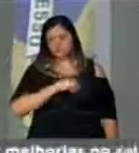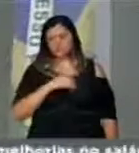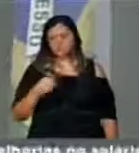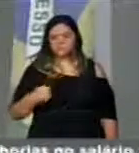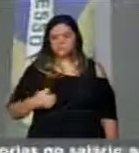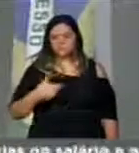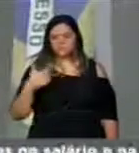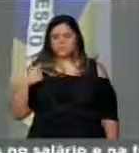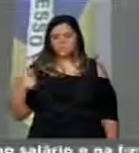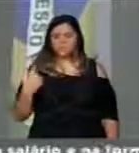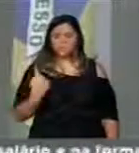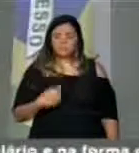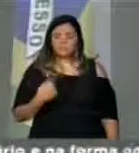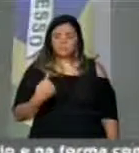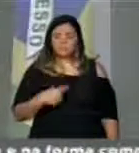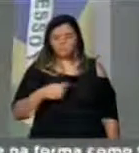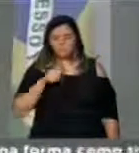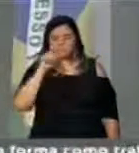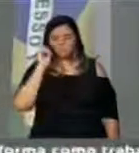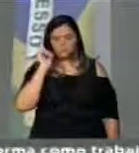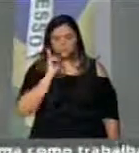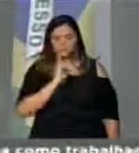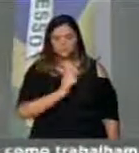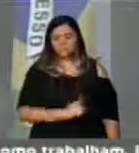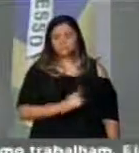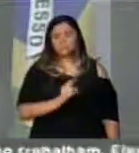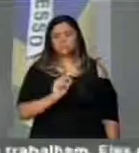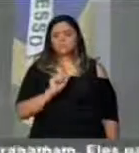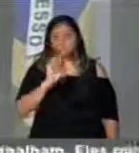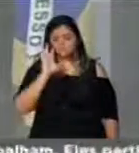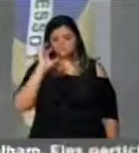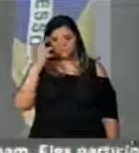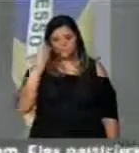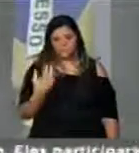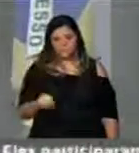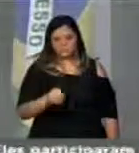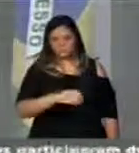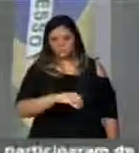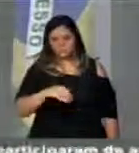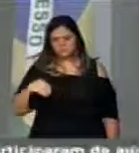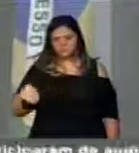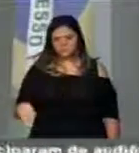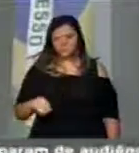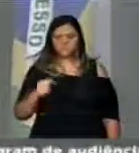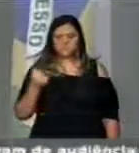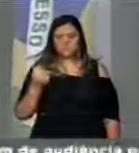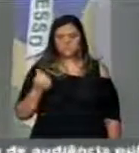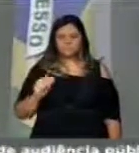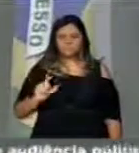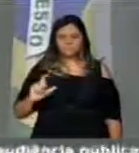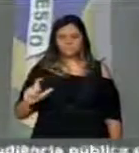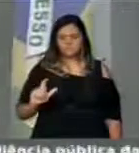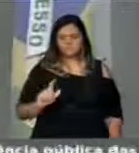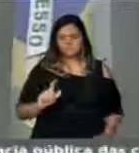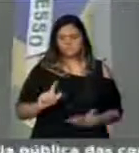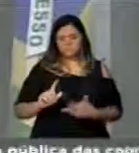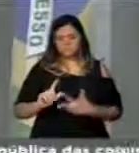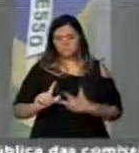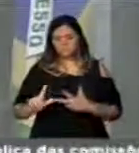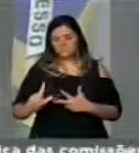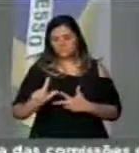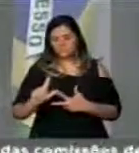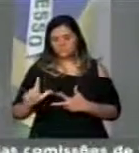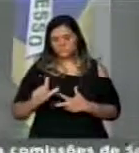ontem nós encontramos a solução financeira não um remanejamento foi feito dos recursos do poder legislativo para garantir aos